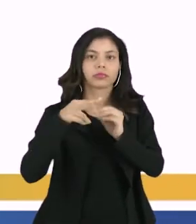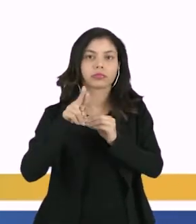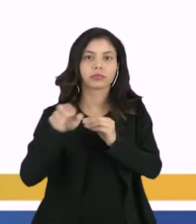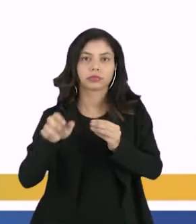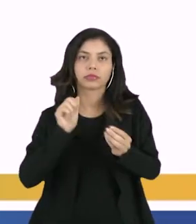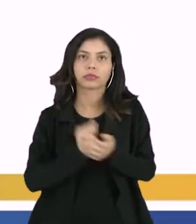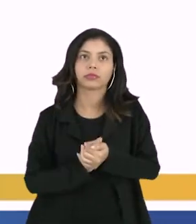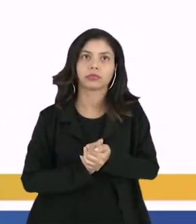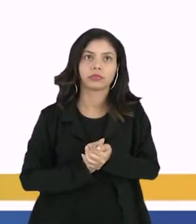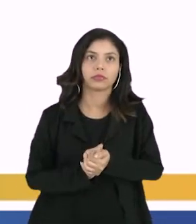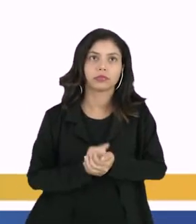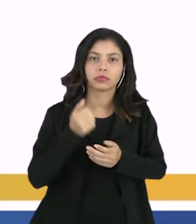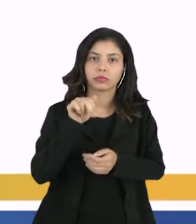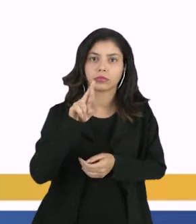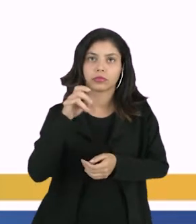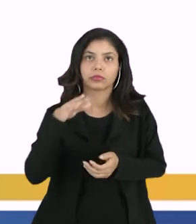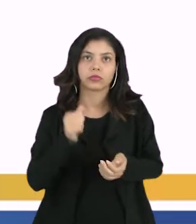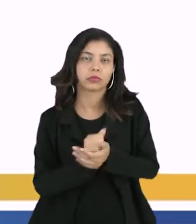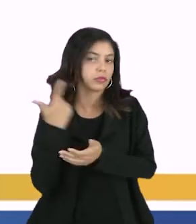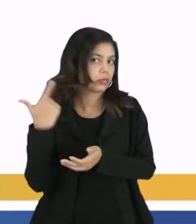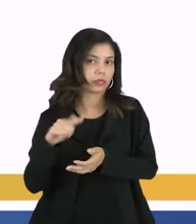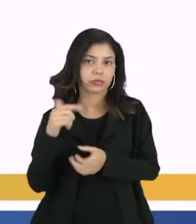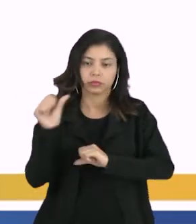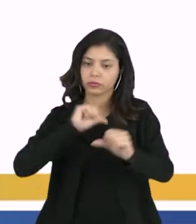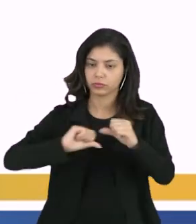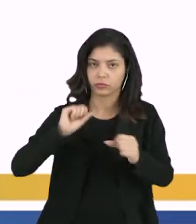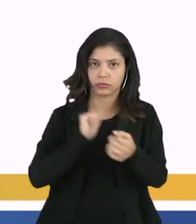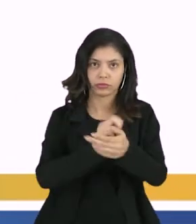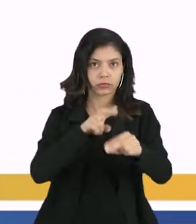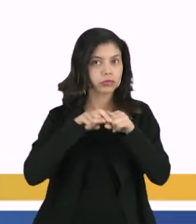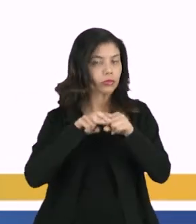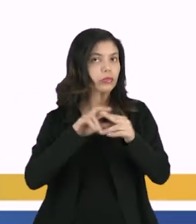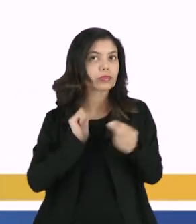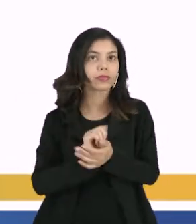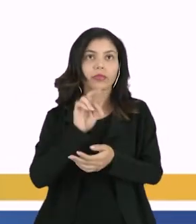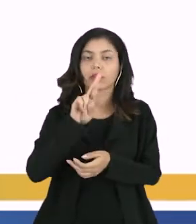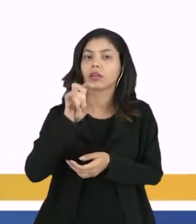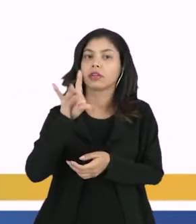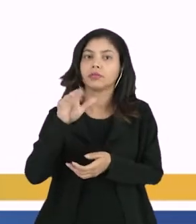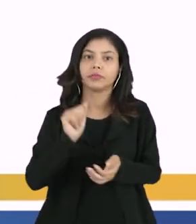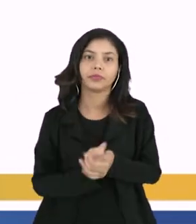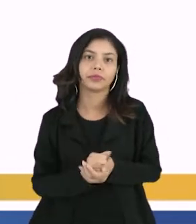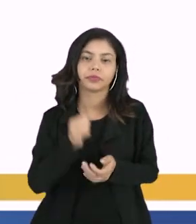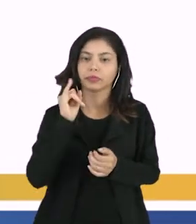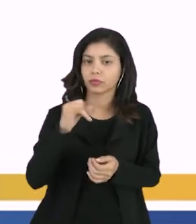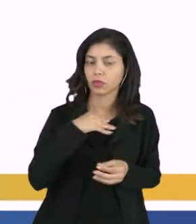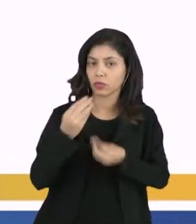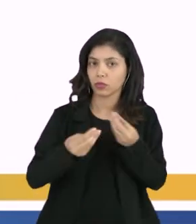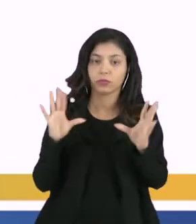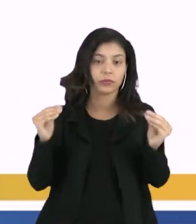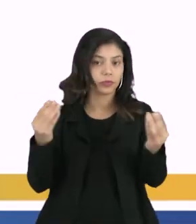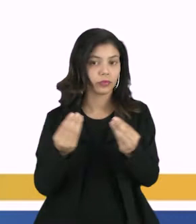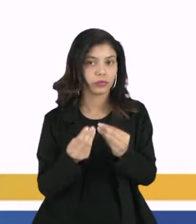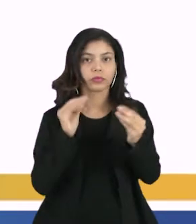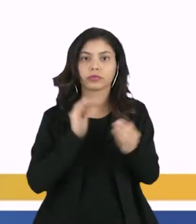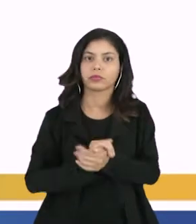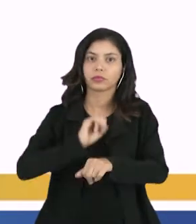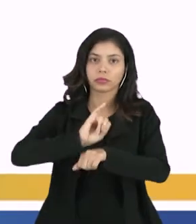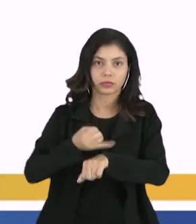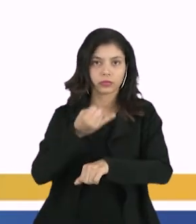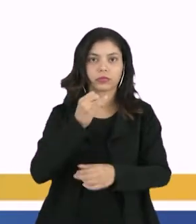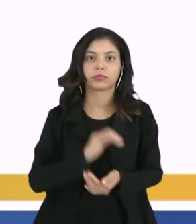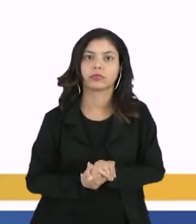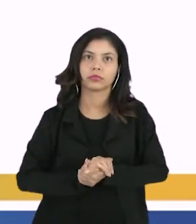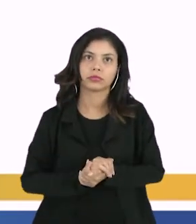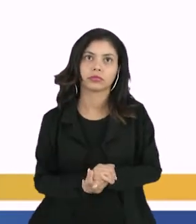eu acrescento o sufixo e ela não tem alteração, por isso chamada de radical. Assim como nos substantivos, nos verbos eu tenho